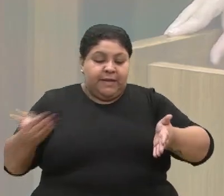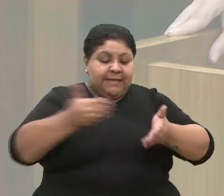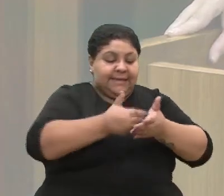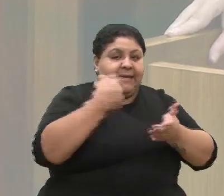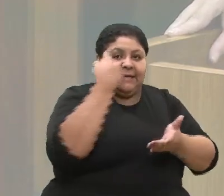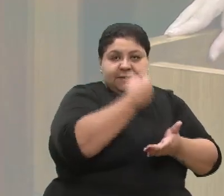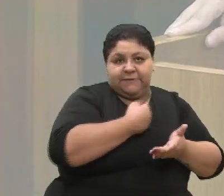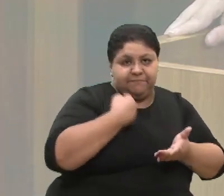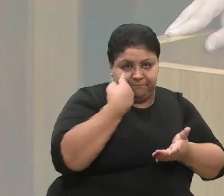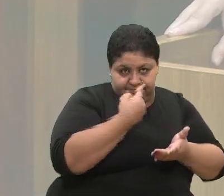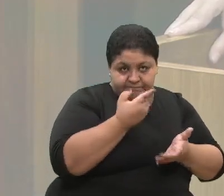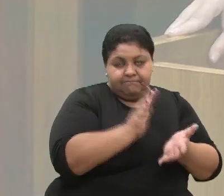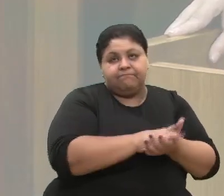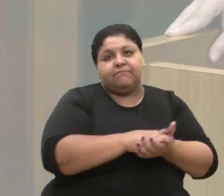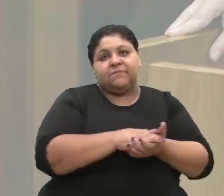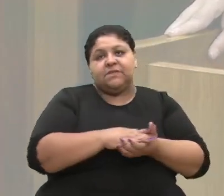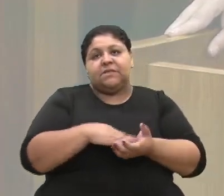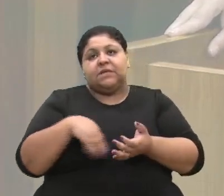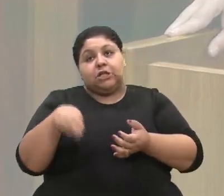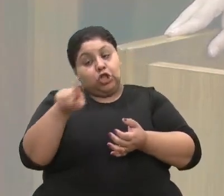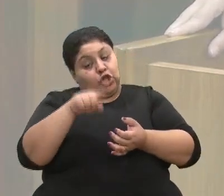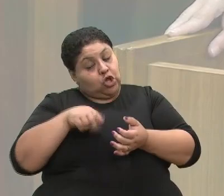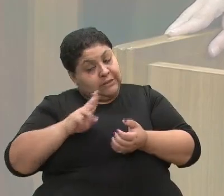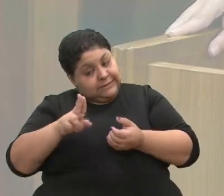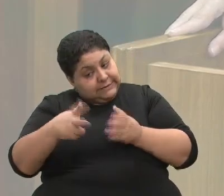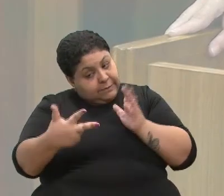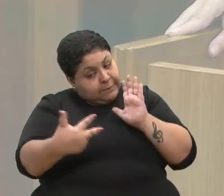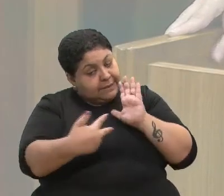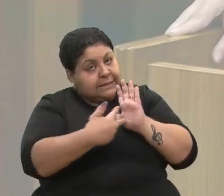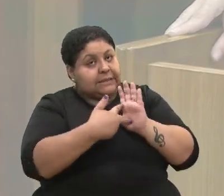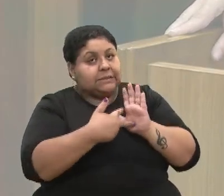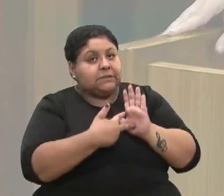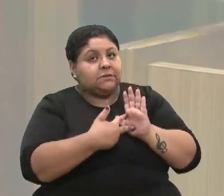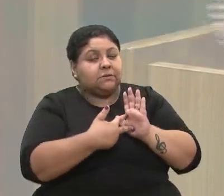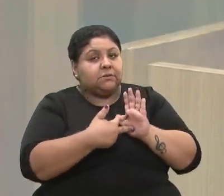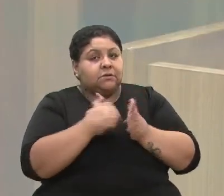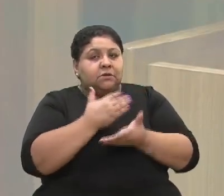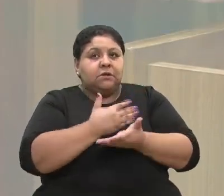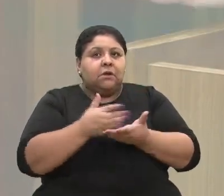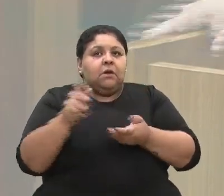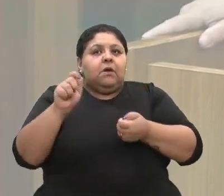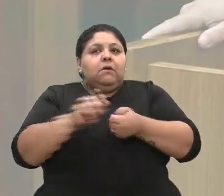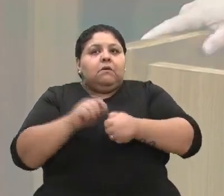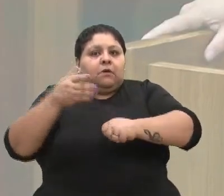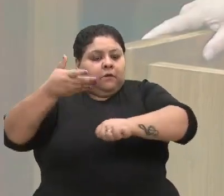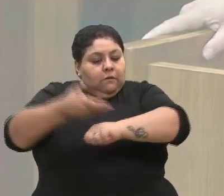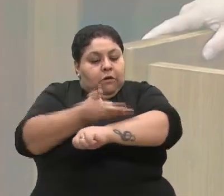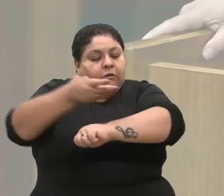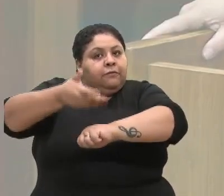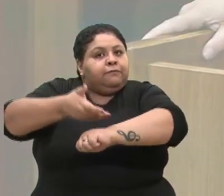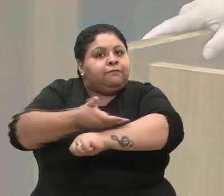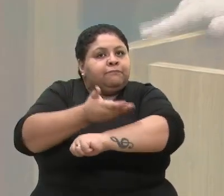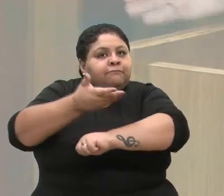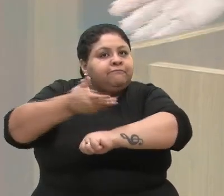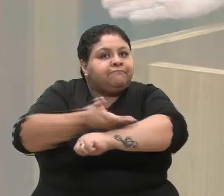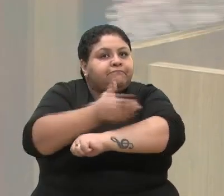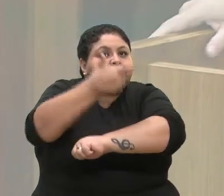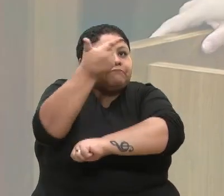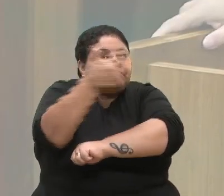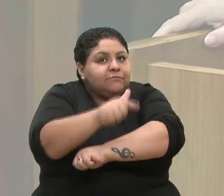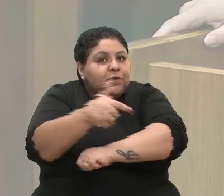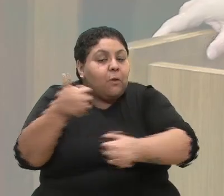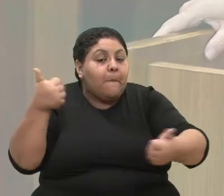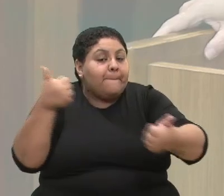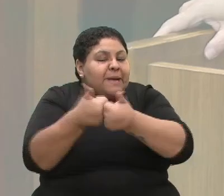Não bastasse isso, nós sempre estamos atentas, começou a fazer buraco de novo, né, ali no acostamento